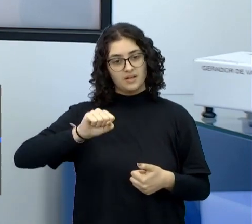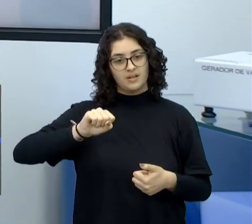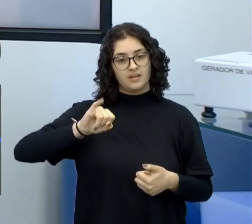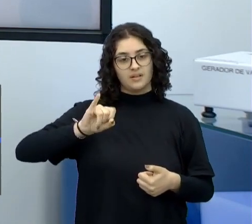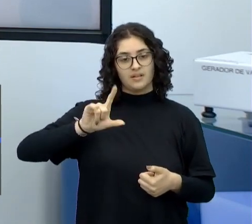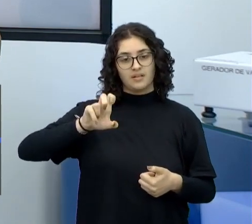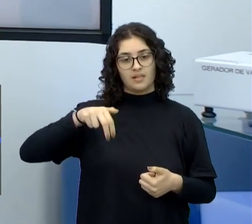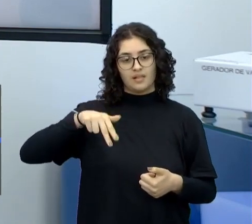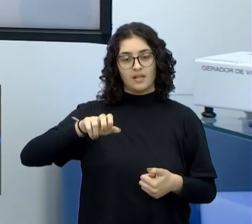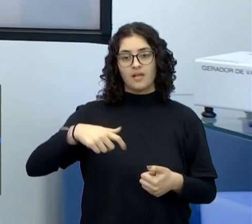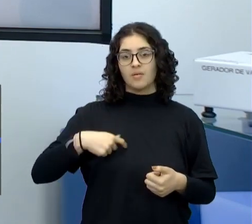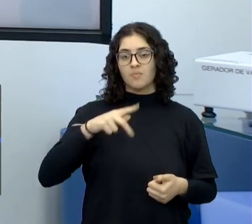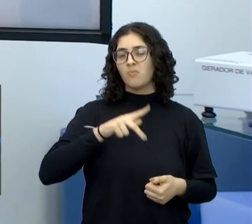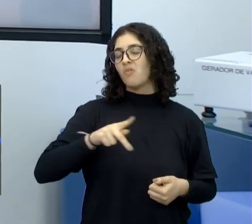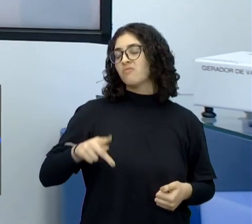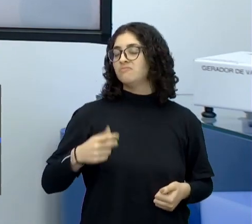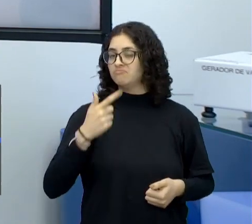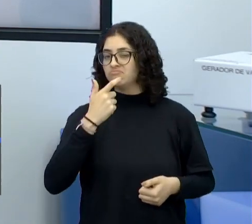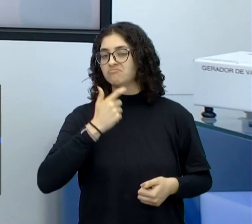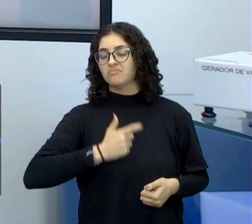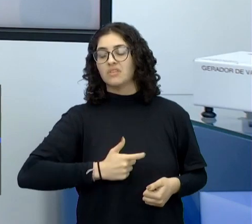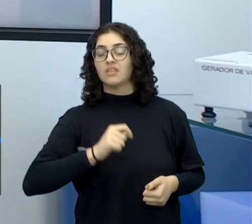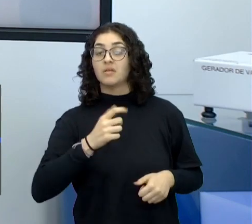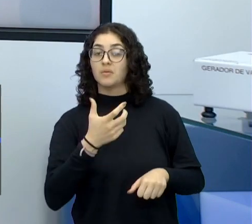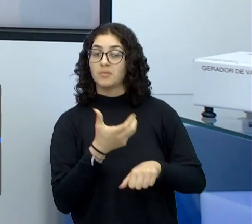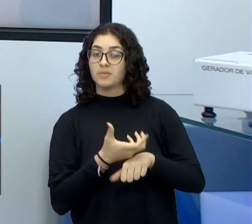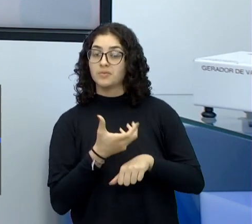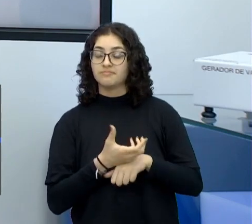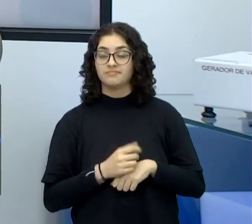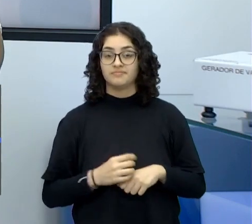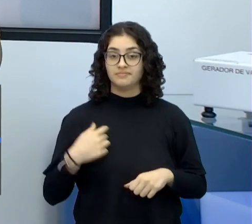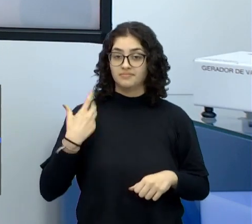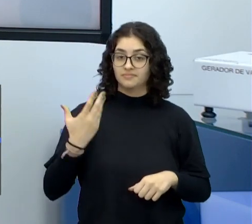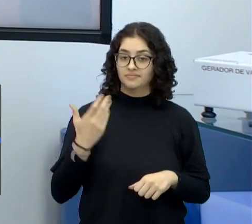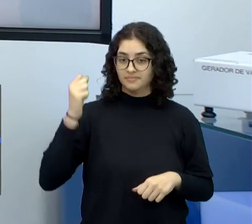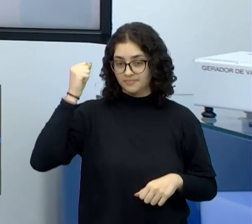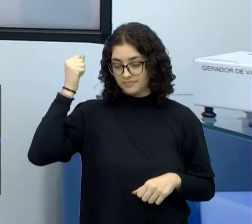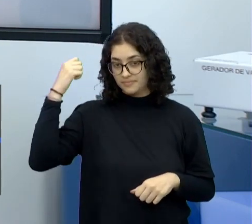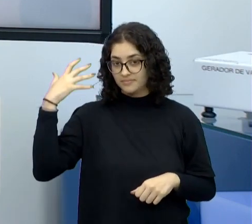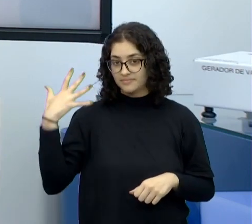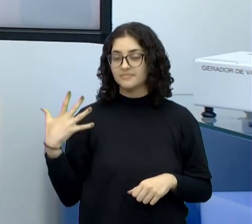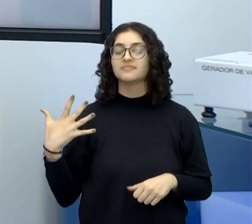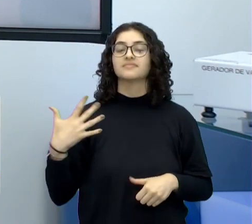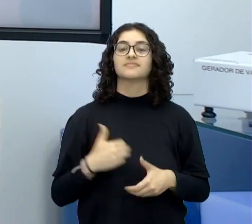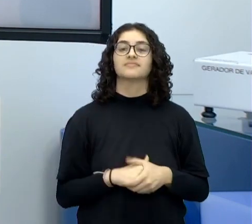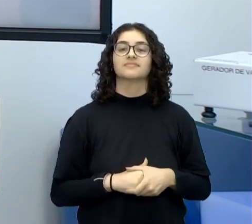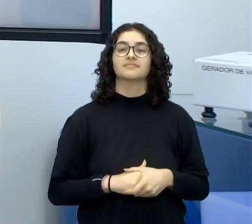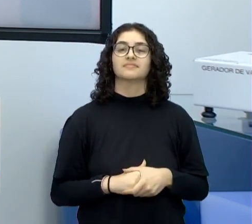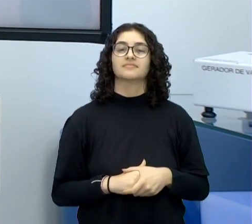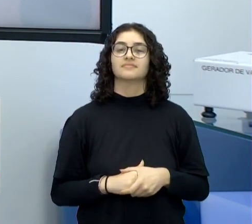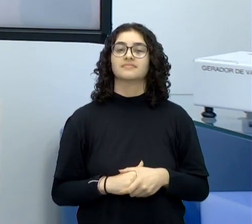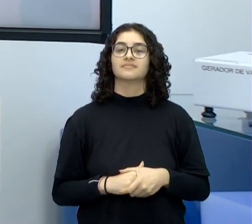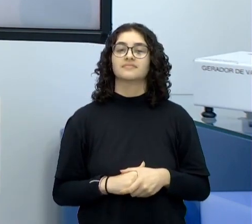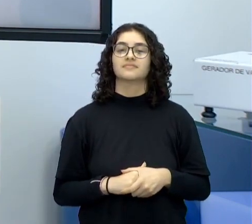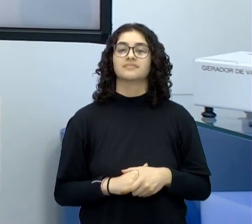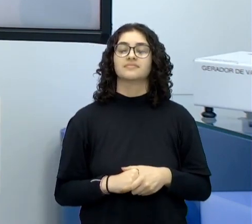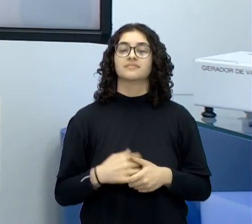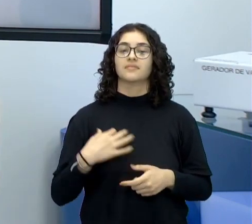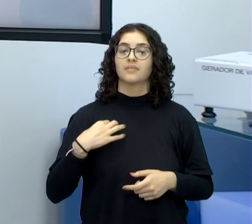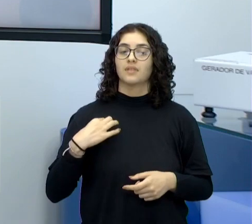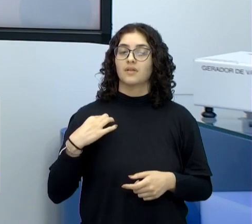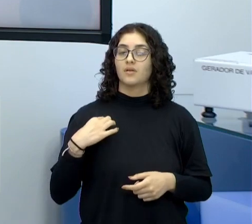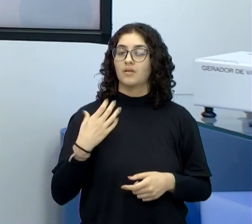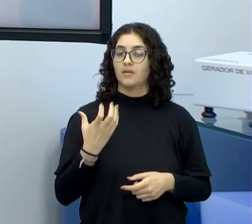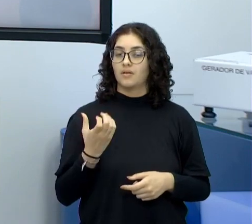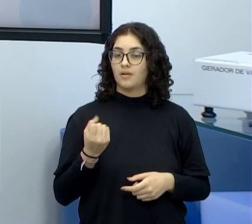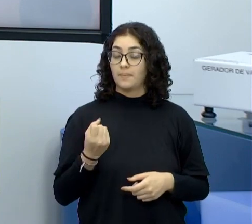professora aqui no nosso componente curricular. Vou fazer a minha audiodescrição, a minha descrição de hoje. Estou com a camiseta